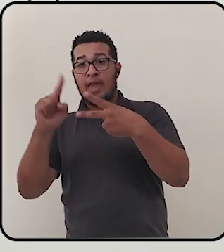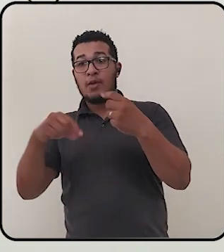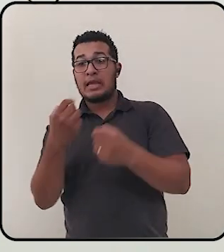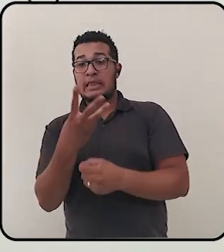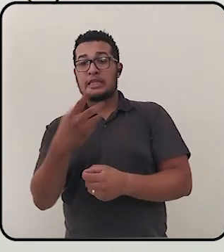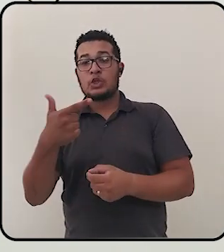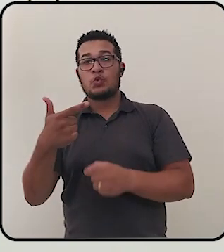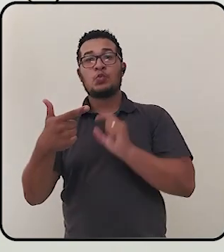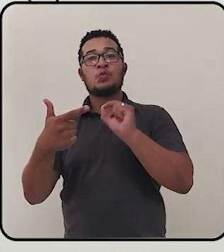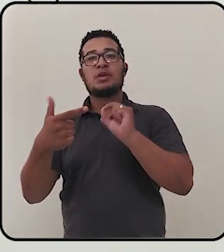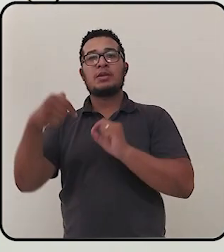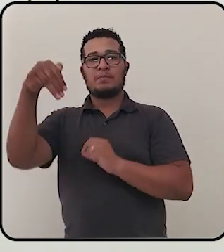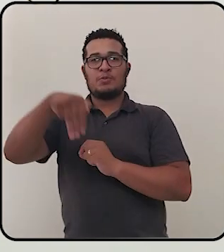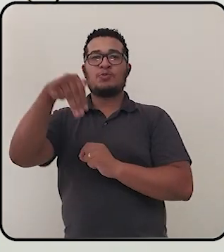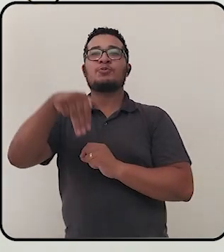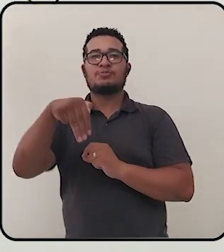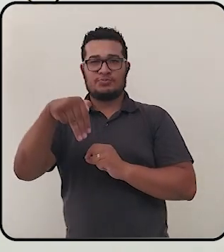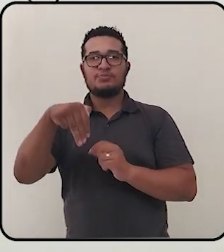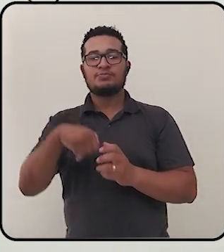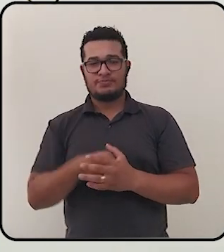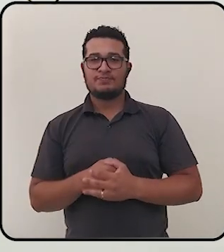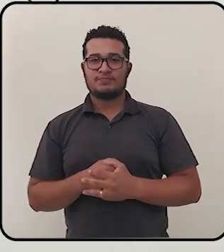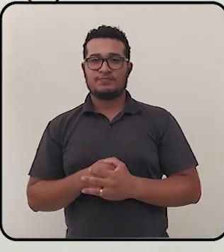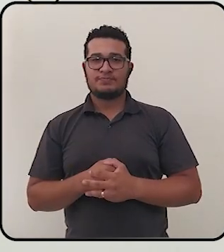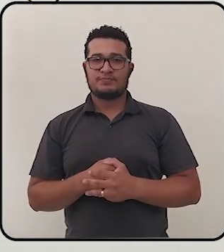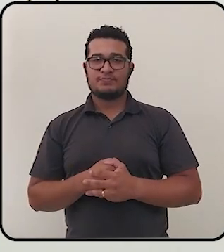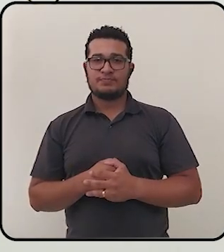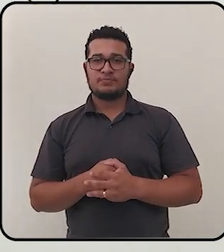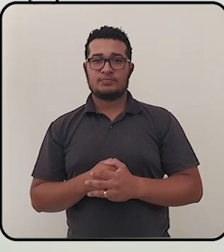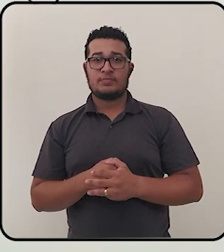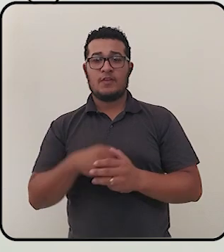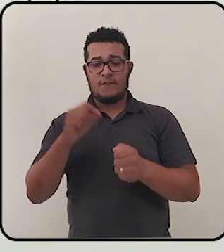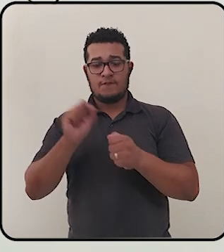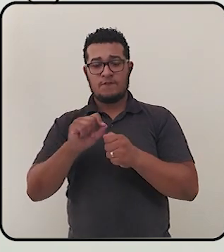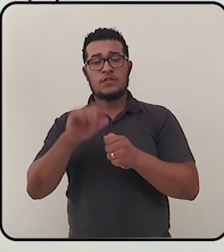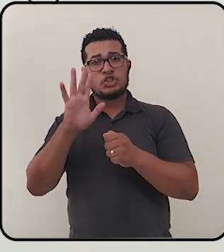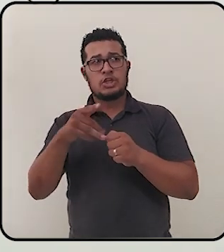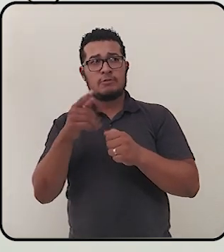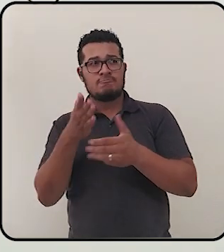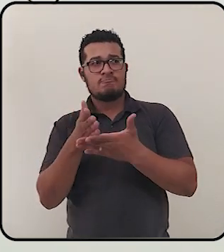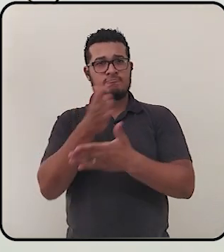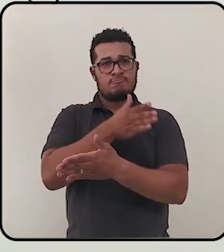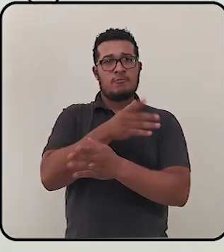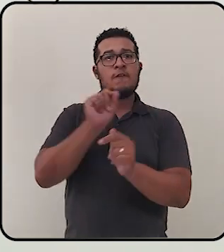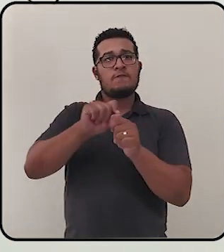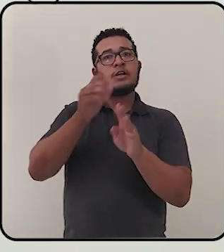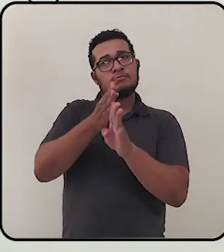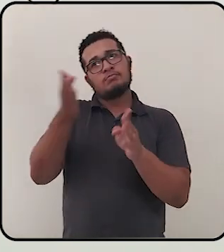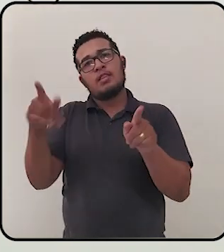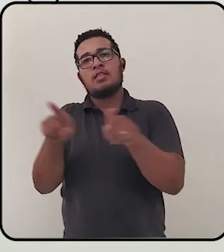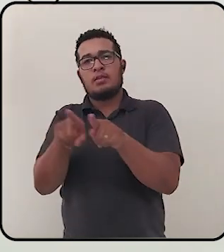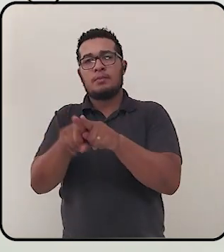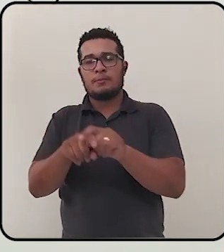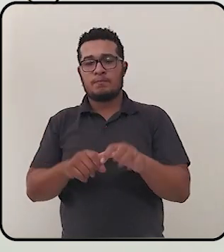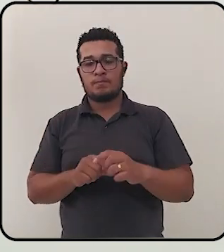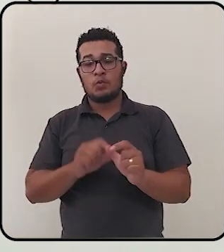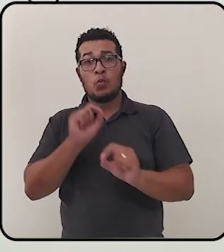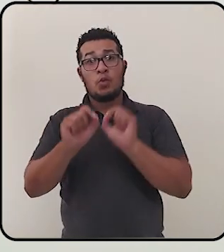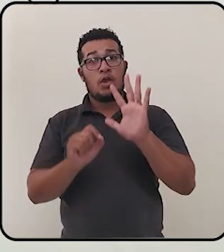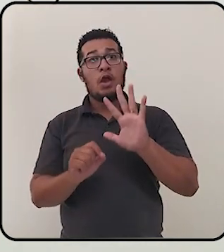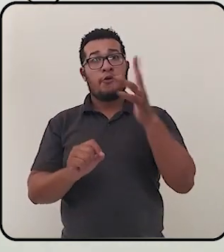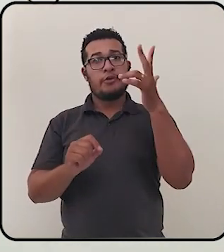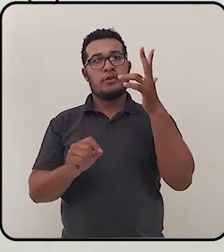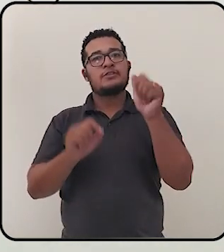Então, tanto aqui, esse resto vai virar os minutos. Fiz para um